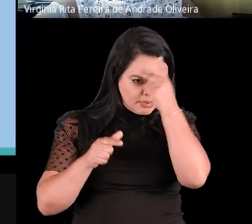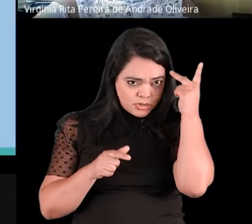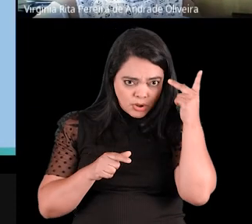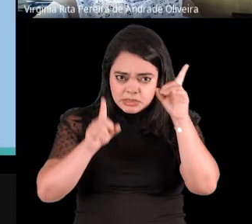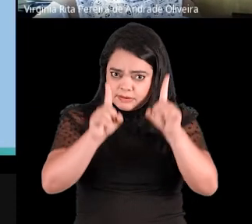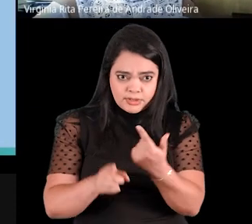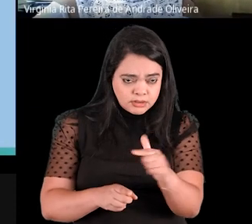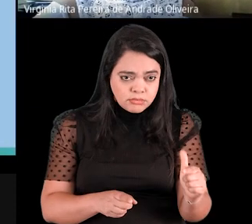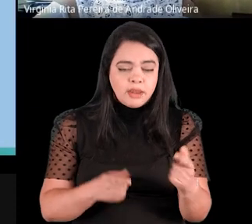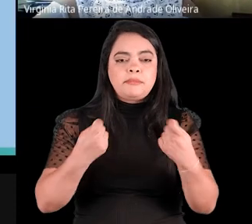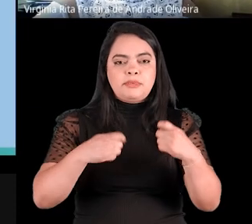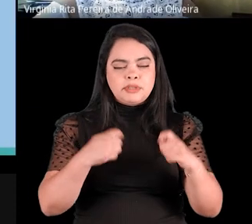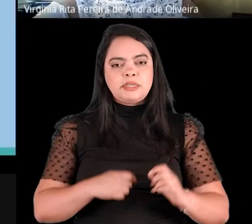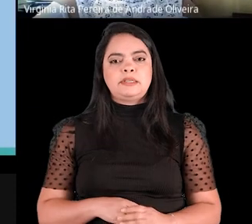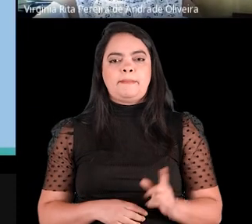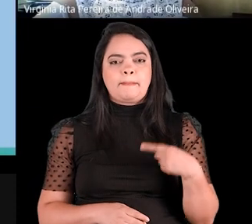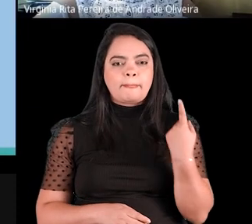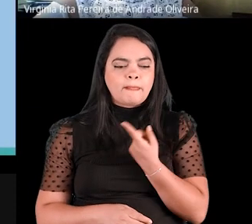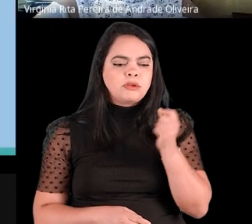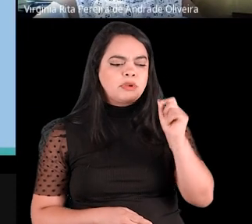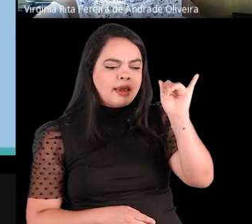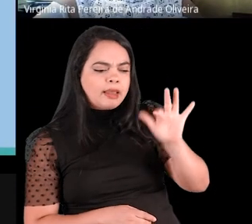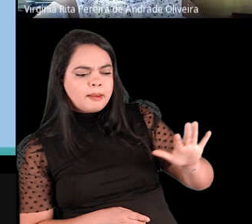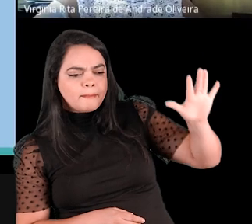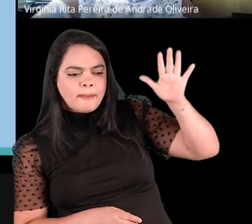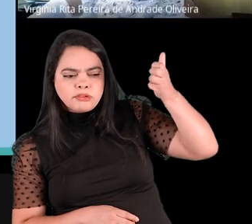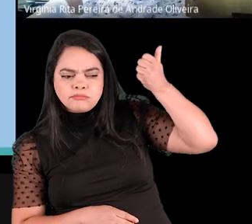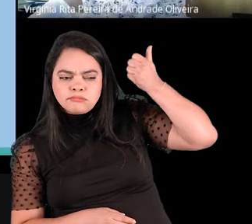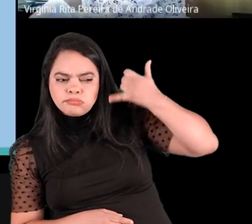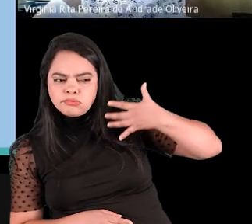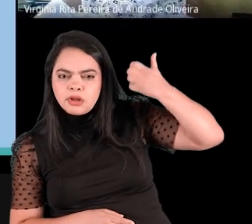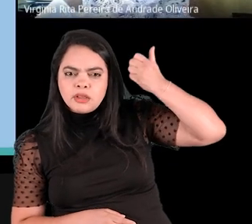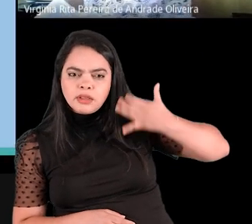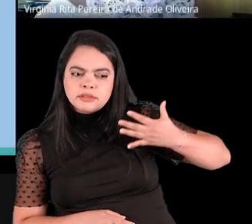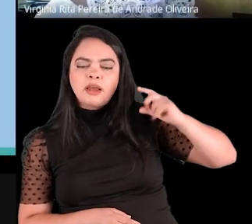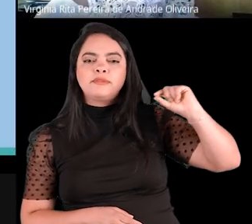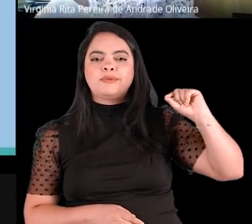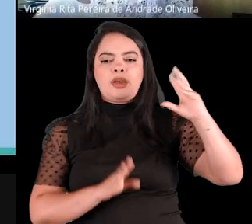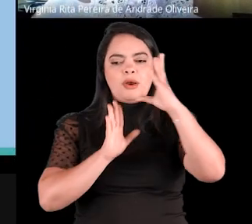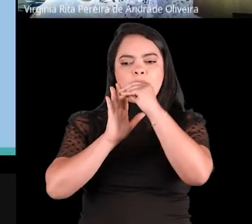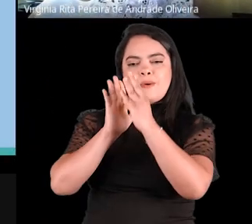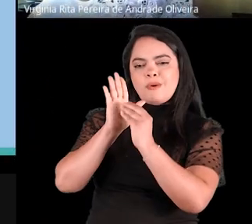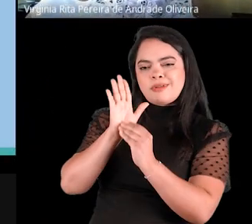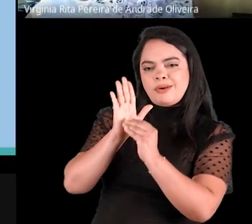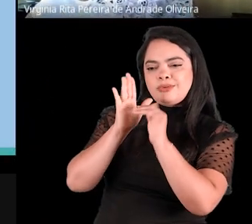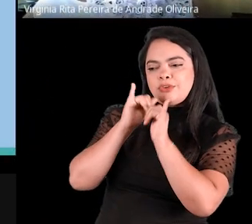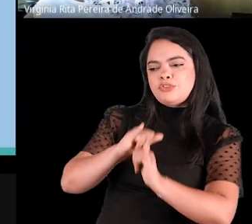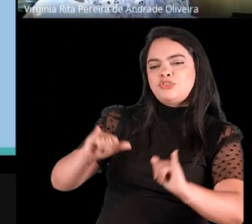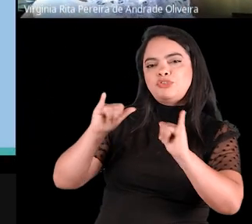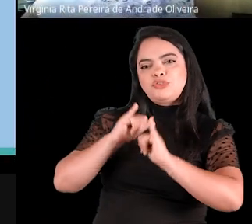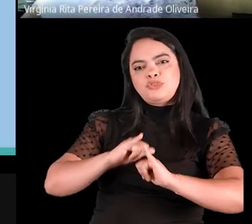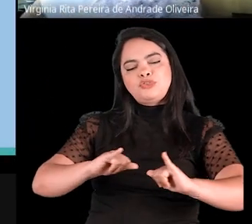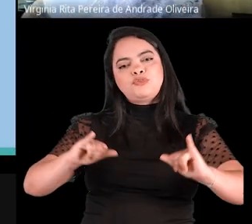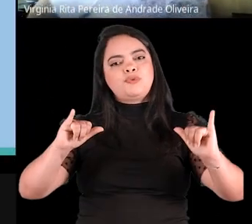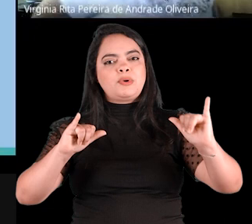Quando descrevemos uma imagem, oferecemos a oportunidade de que seu conteúdo informacional possa ser conhecido por outra via